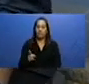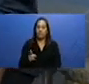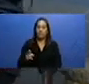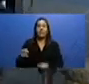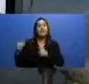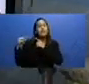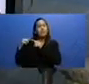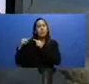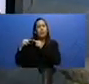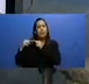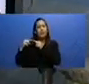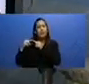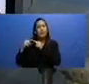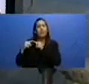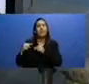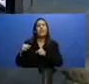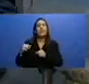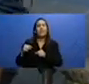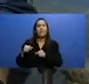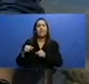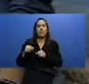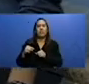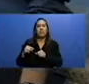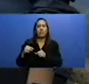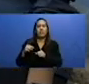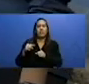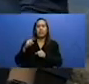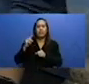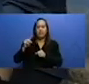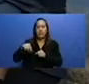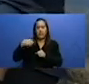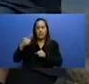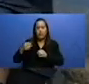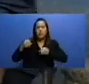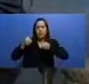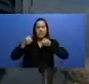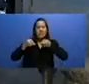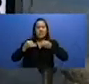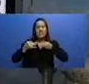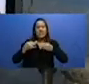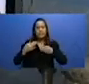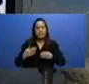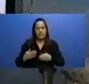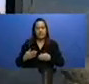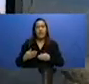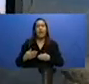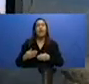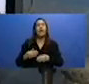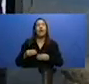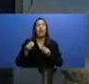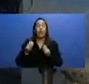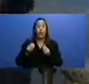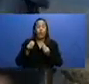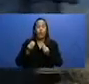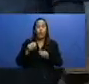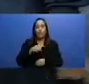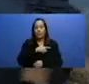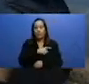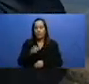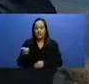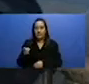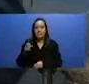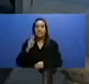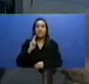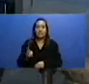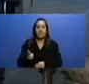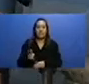concorda ou não com cada afirmação a seguir e justificar sua resposta diante de seus colegas. Era para a gente fazer um